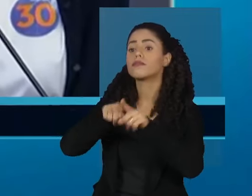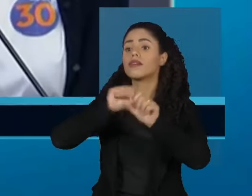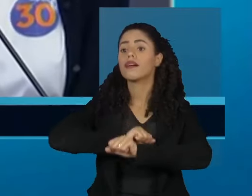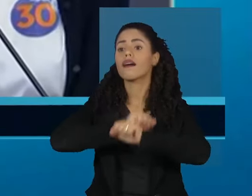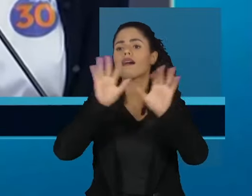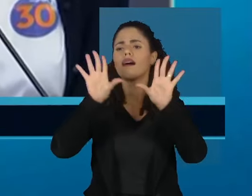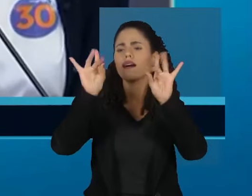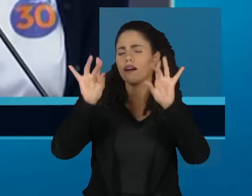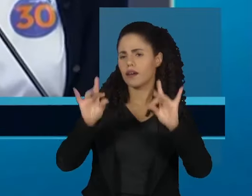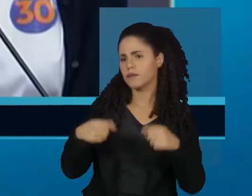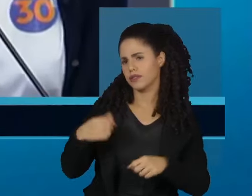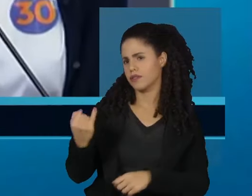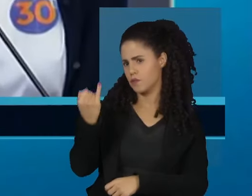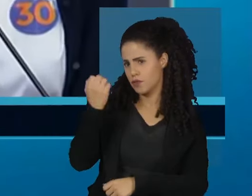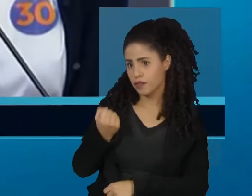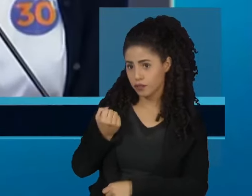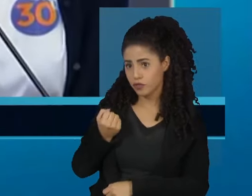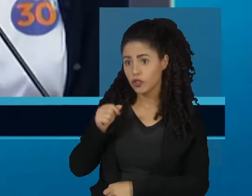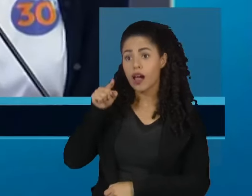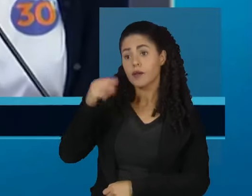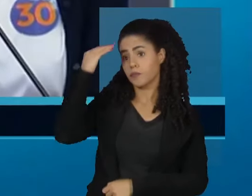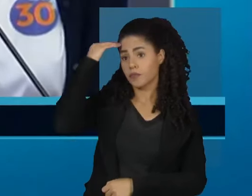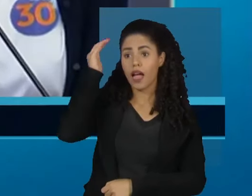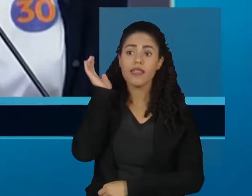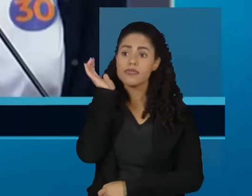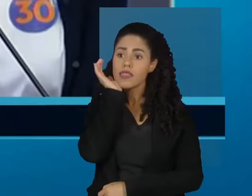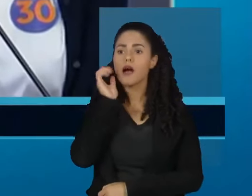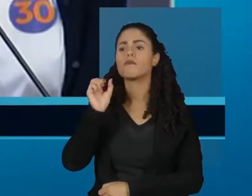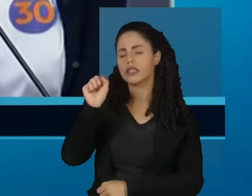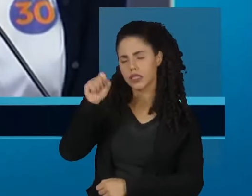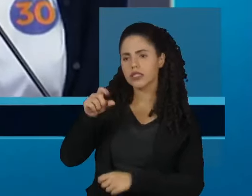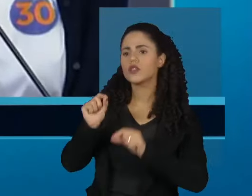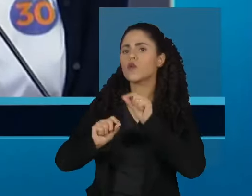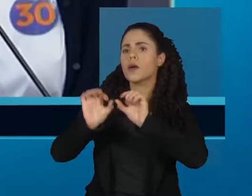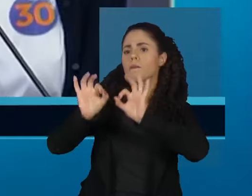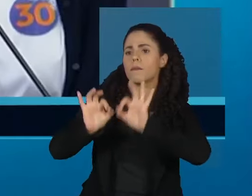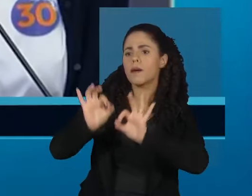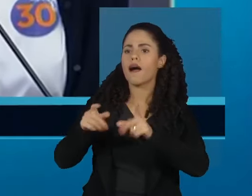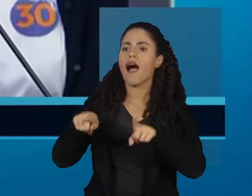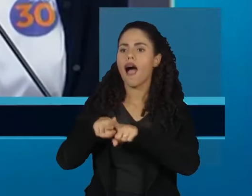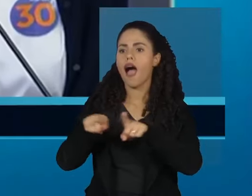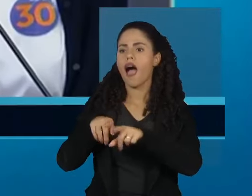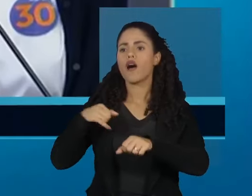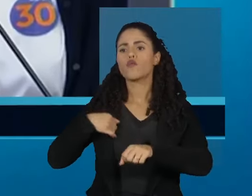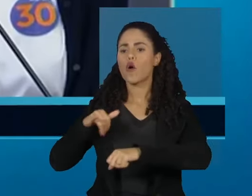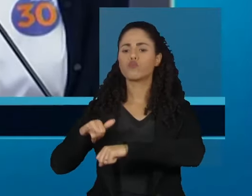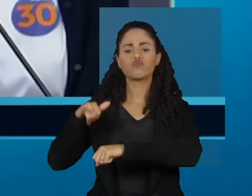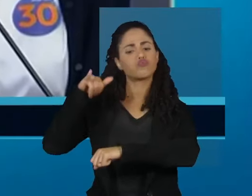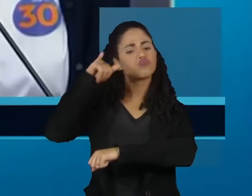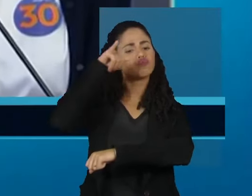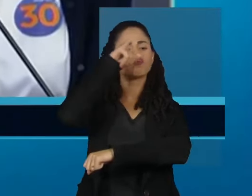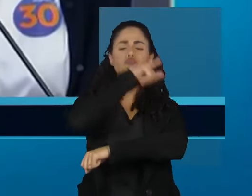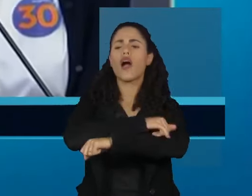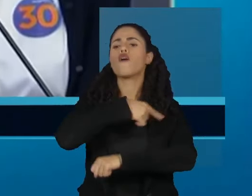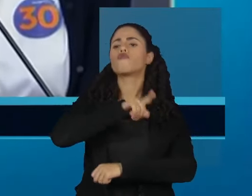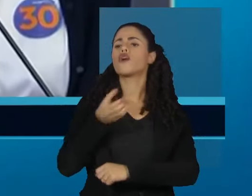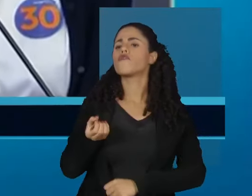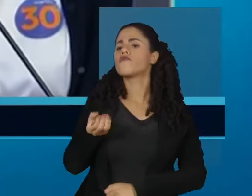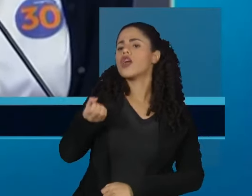transparência é fundamental. A Tabata andou sim, andou de King Air, bimotor, pegou o avião